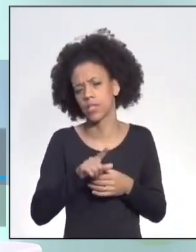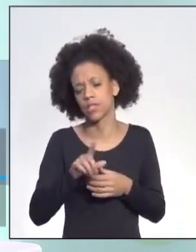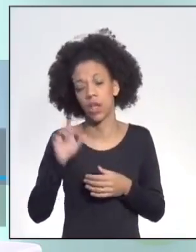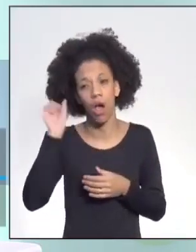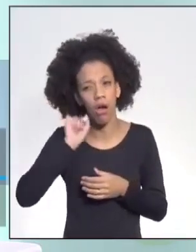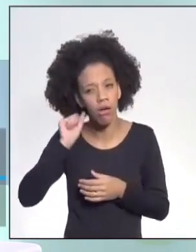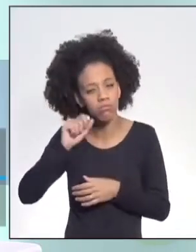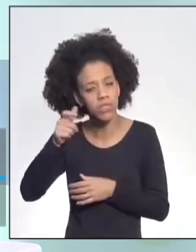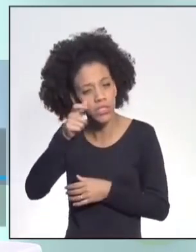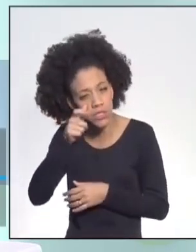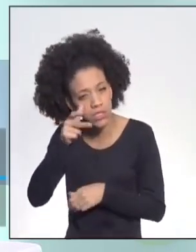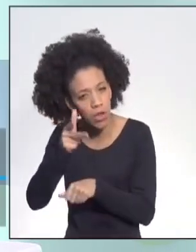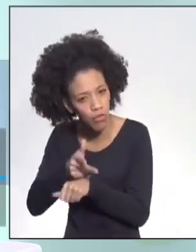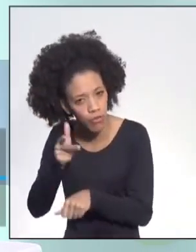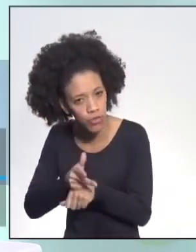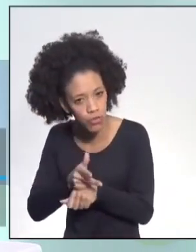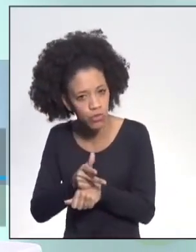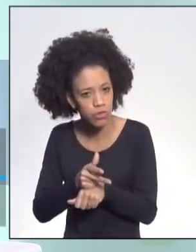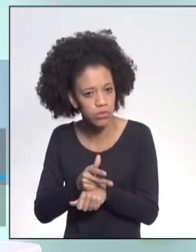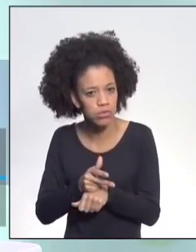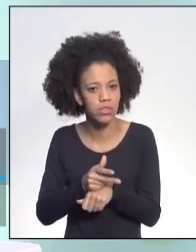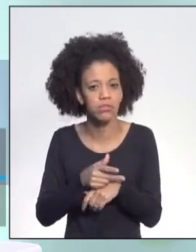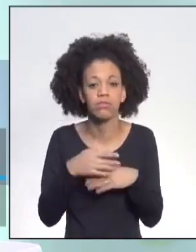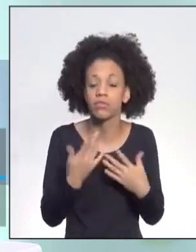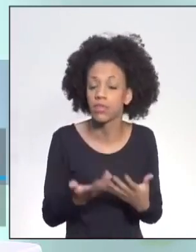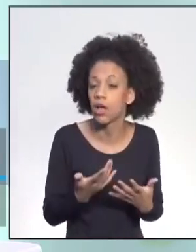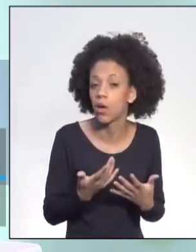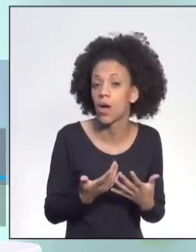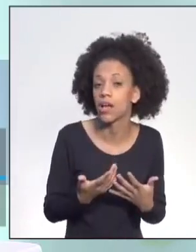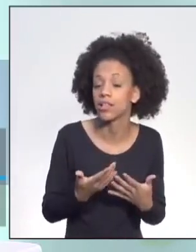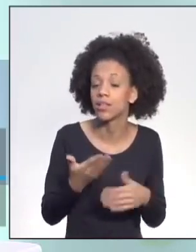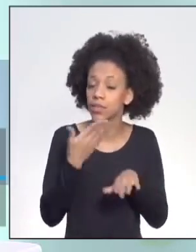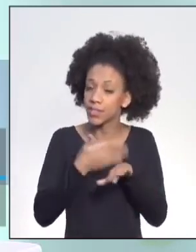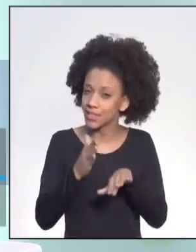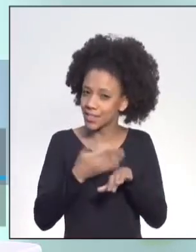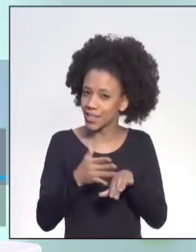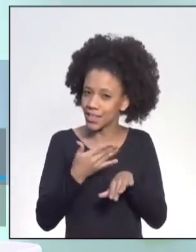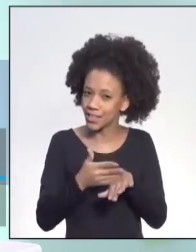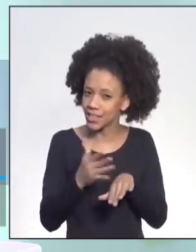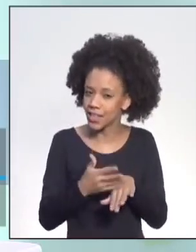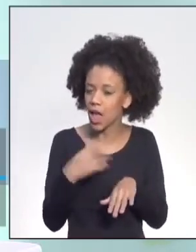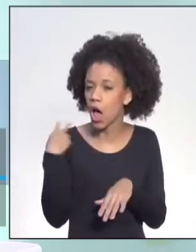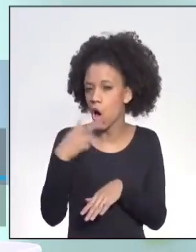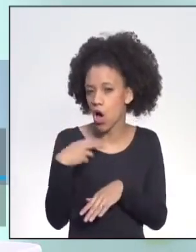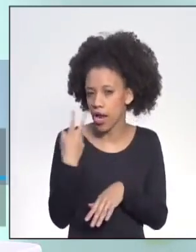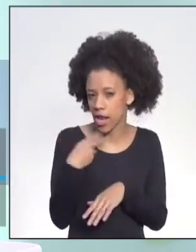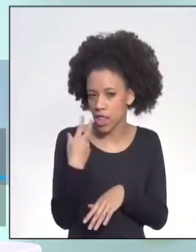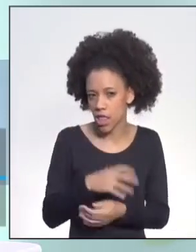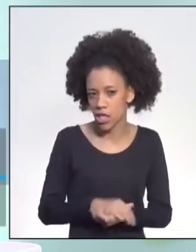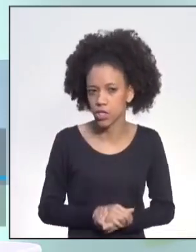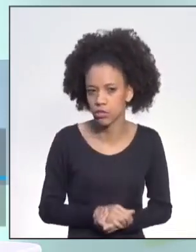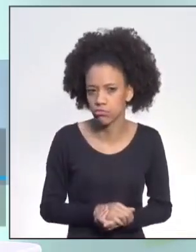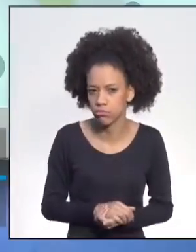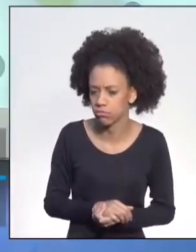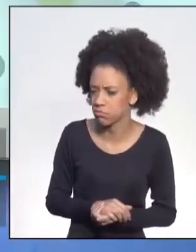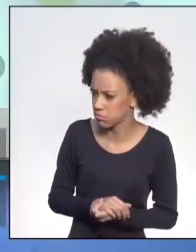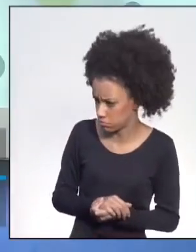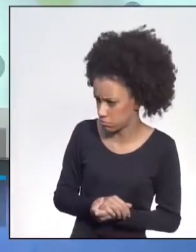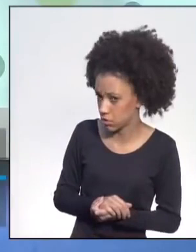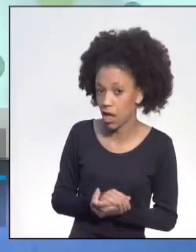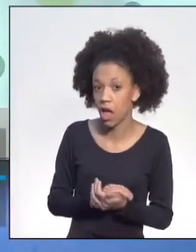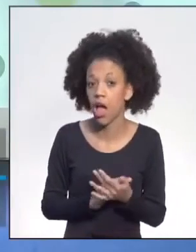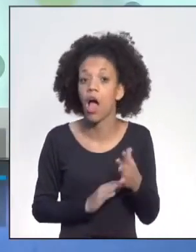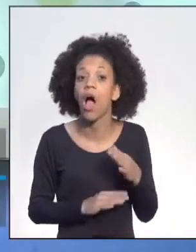ouvir para uma outra pessoa. Então, dessa forma, estaremos exercitando a nossa oralidade. Alguma consideração?